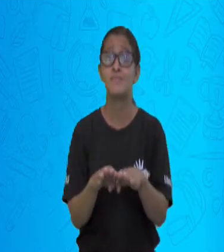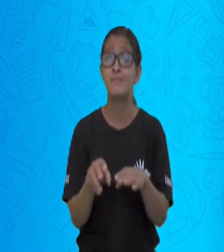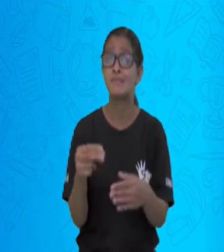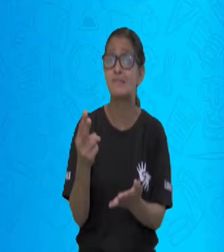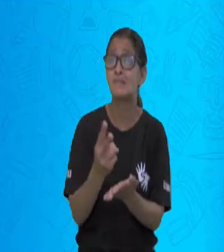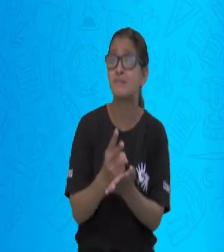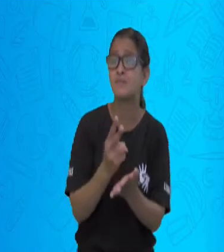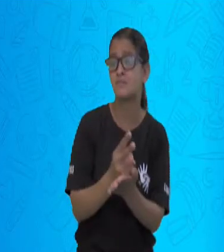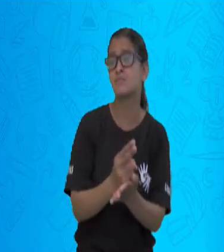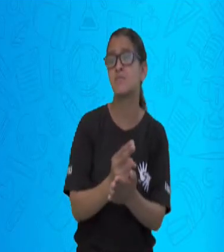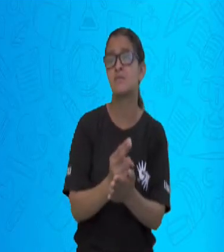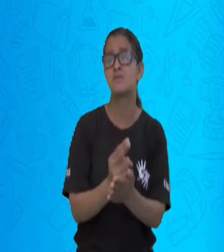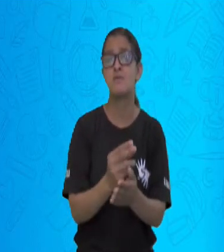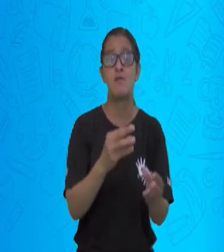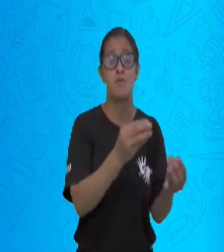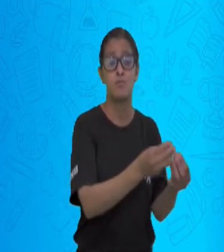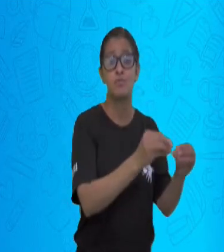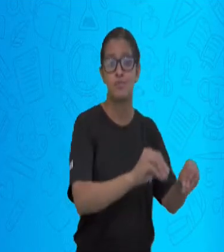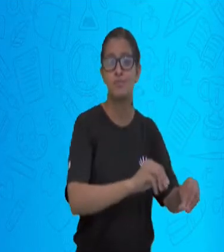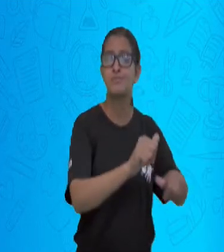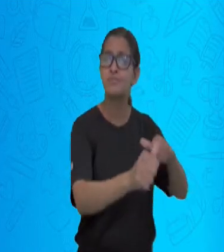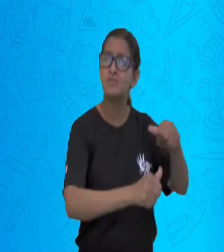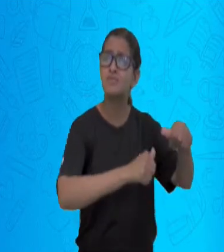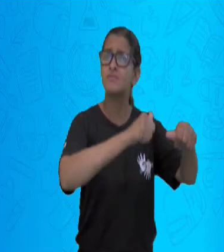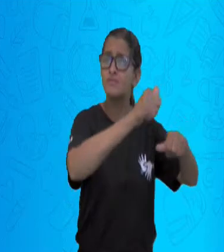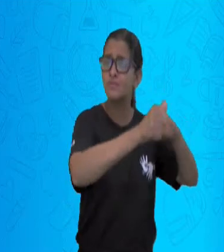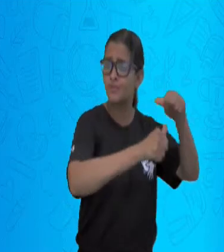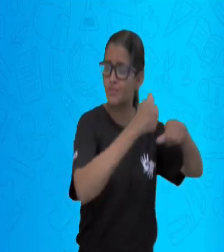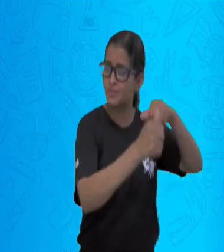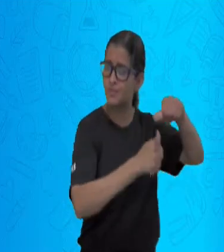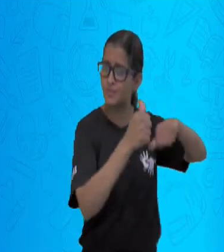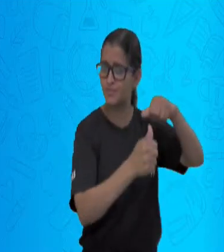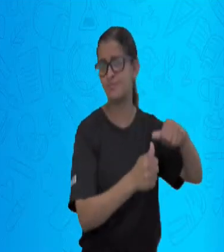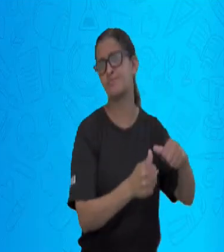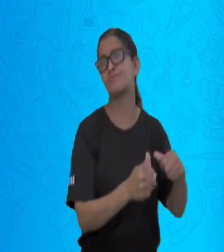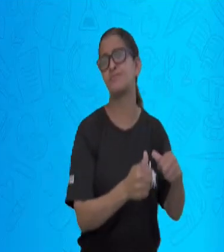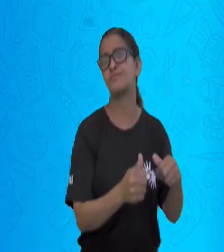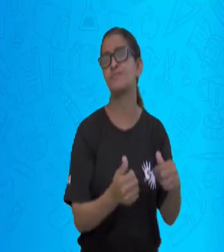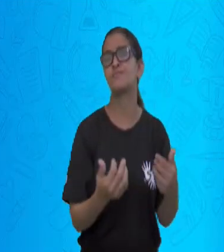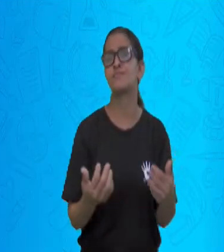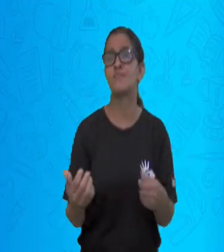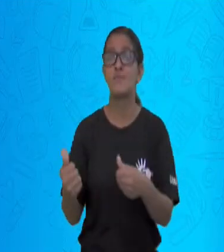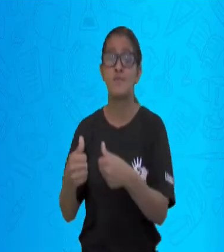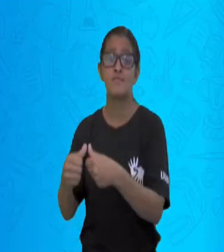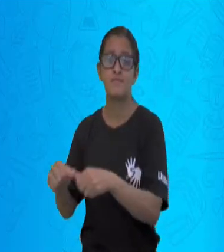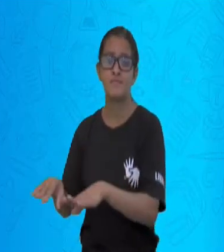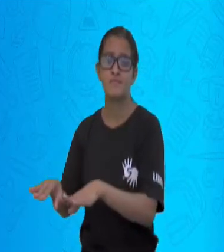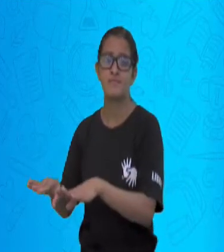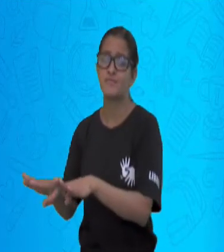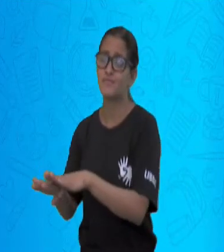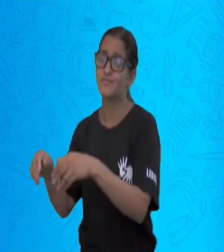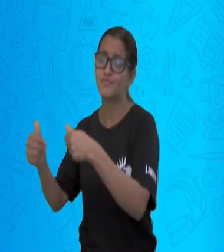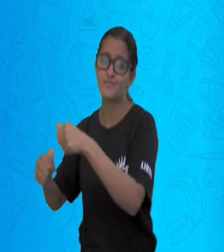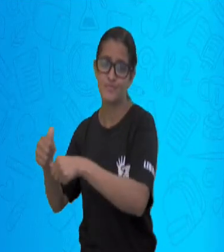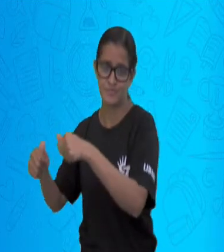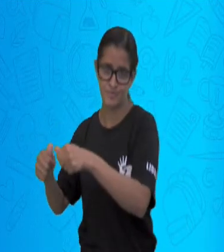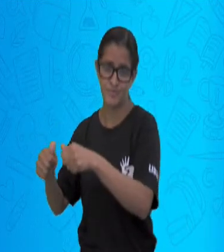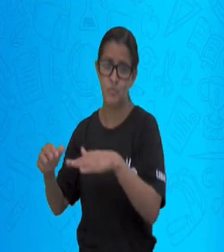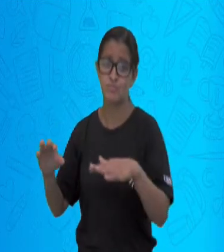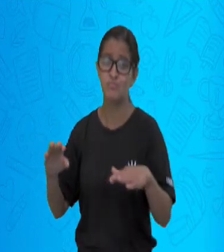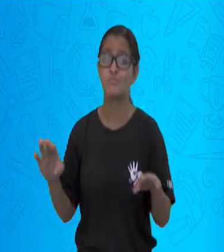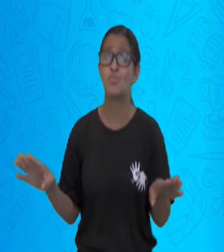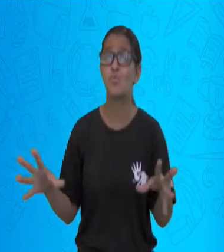gente consegue ver que no mesmo lugar, olha como já teve essa transformação da Avenida JK. É uma cidade que já tem